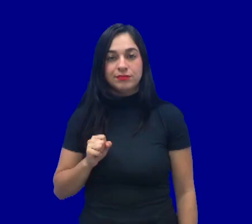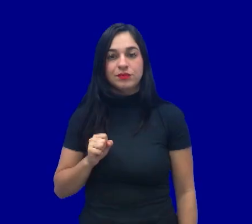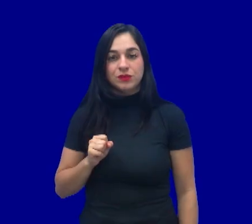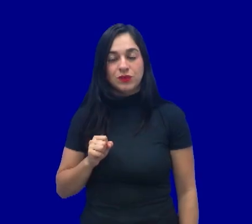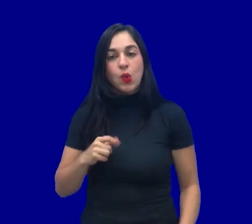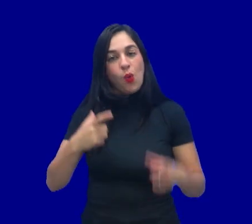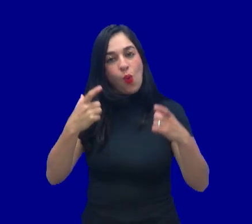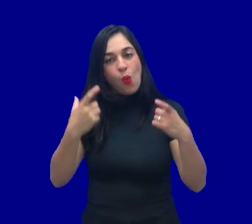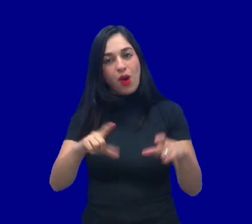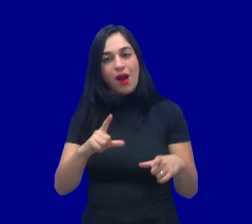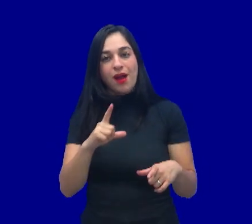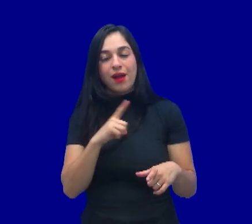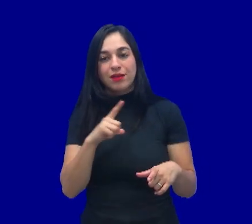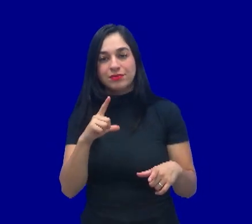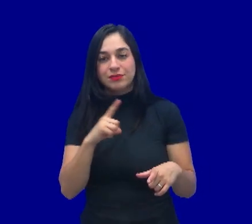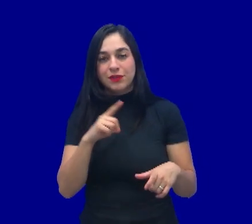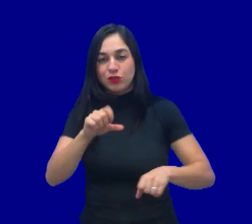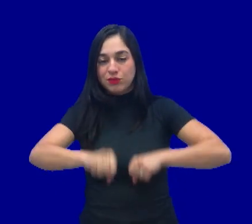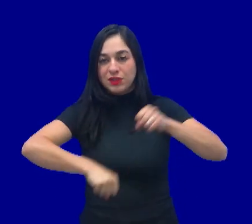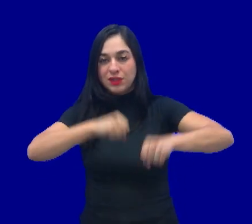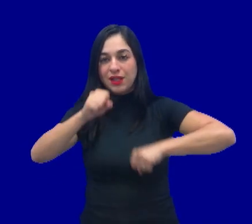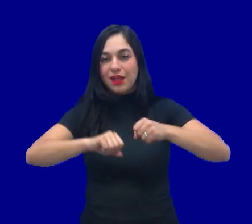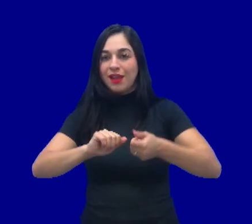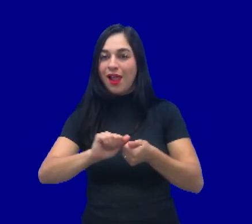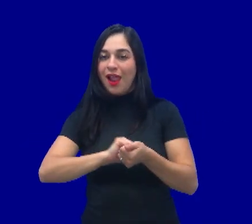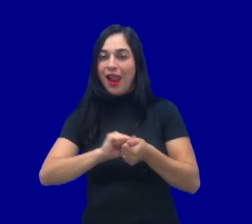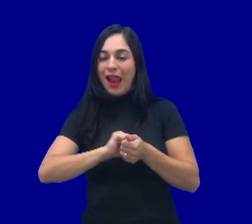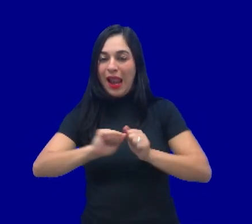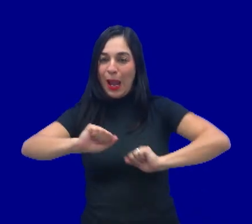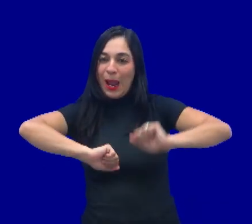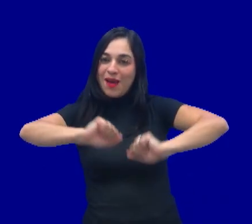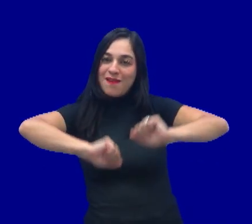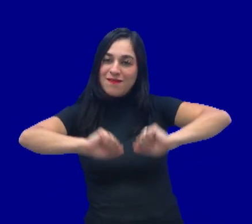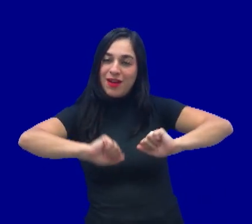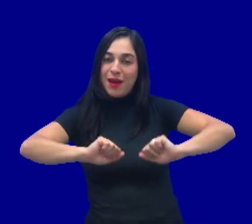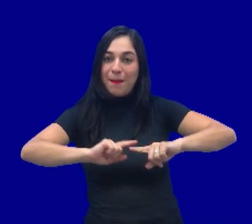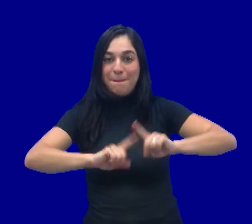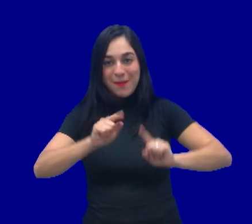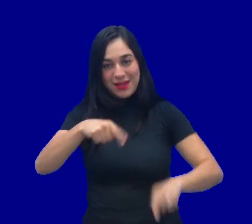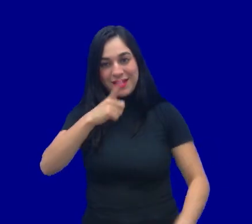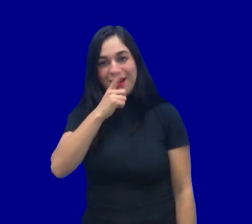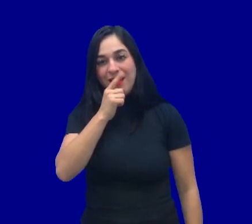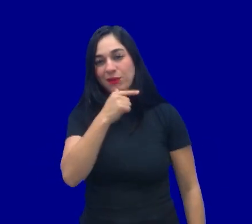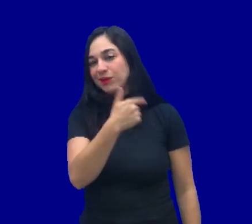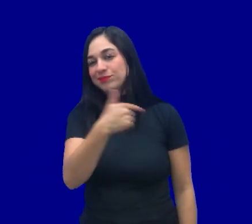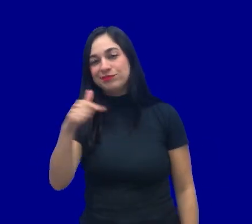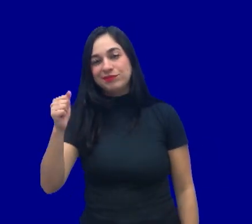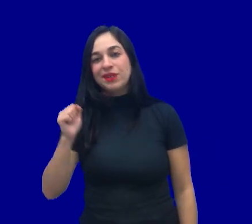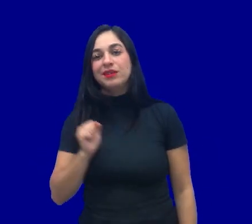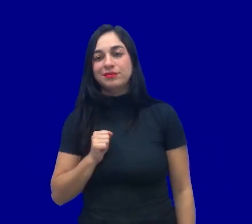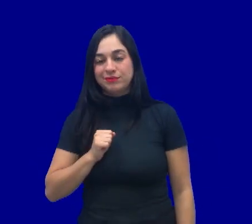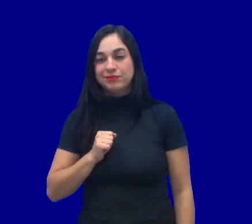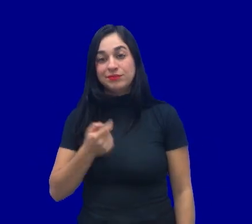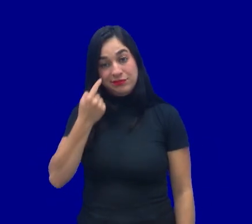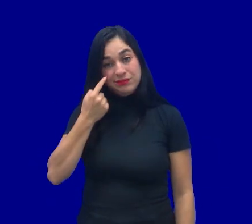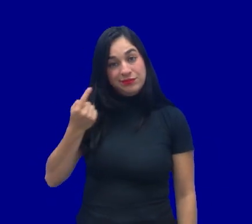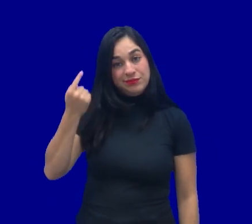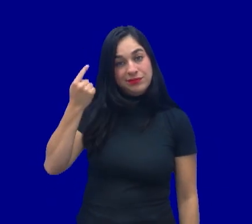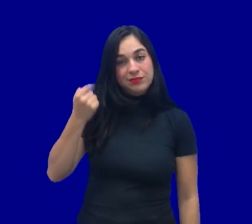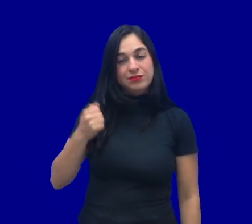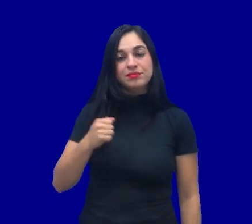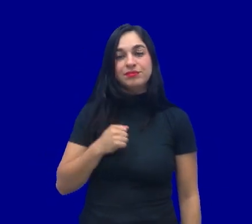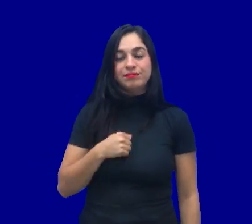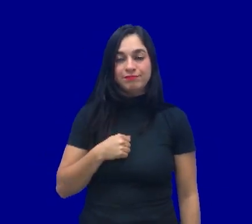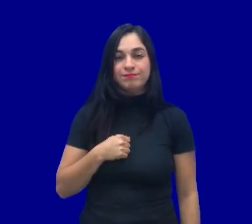Até lavar a bicicleta, o pessoal está lavando. Aqui na Zona Norte tem água, tem. É isso aqui que você está vendo, ó.